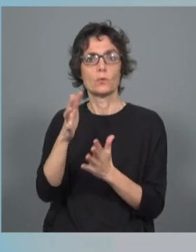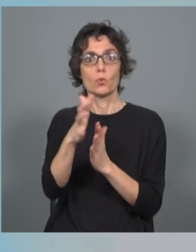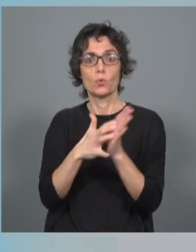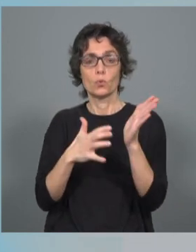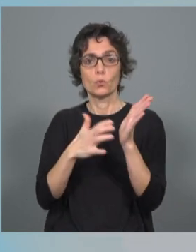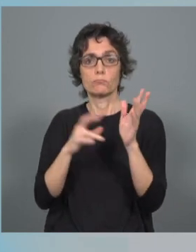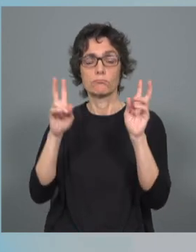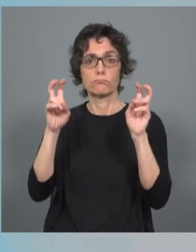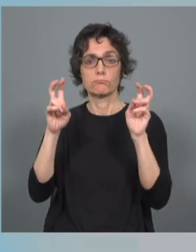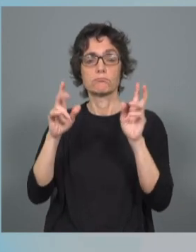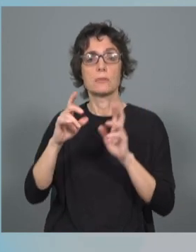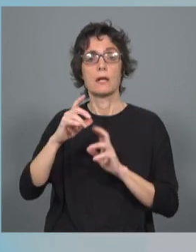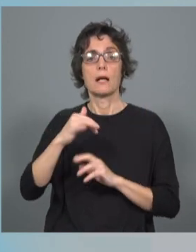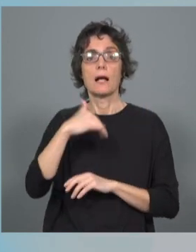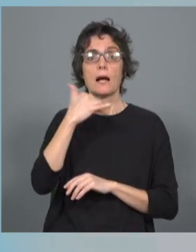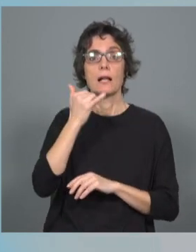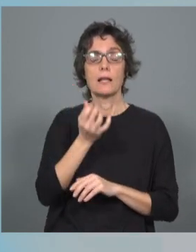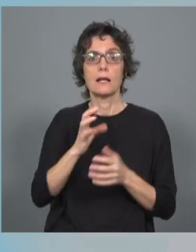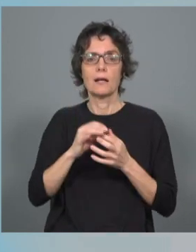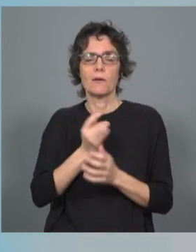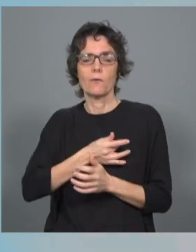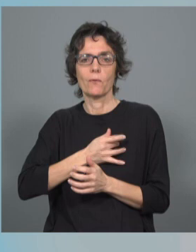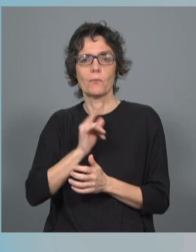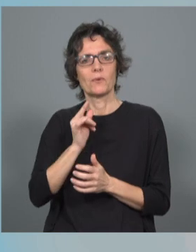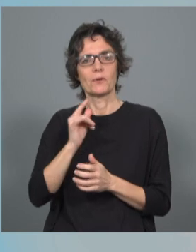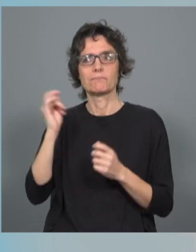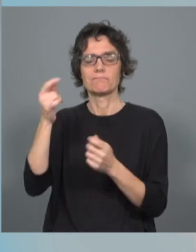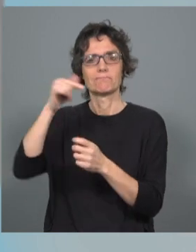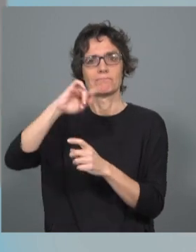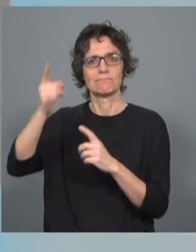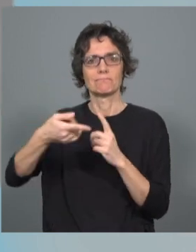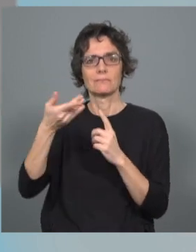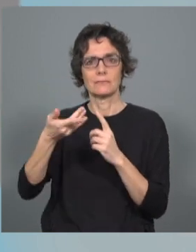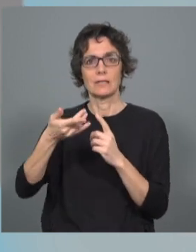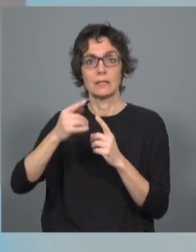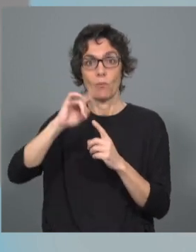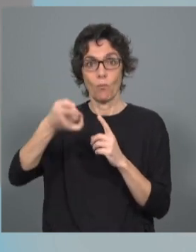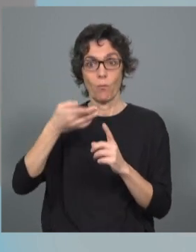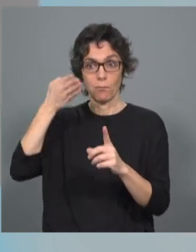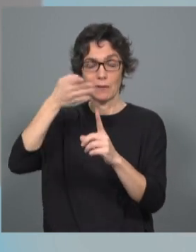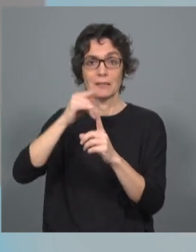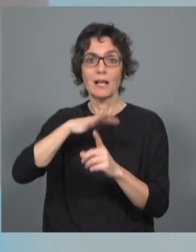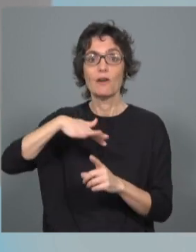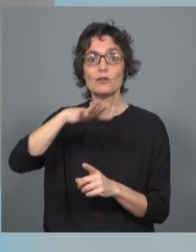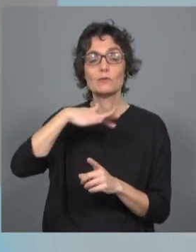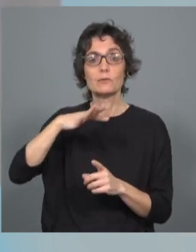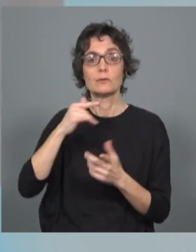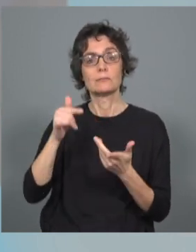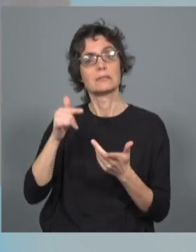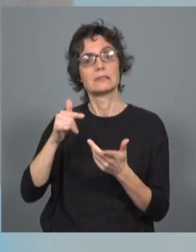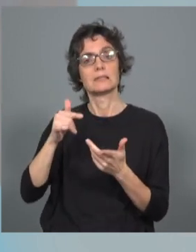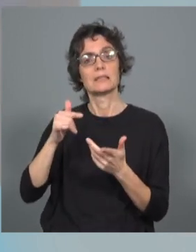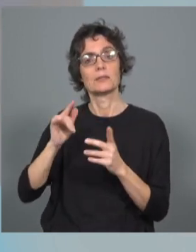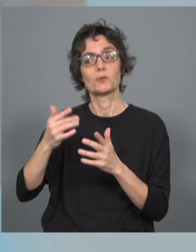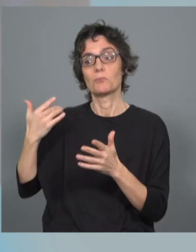Alegria do Amor, há 5 anos, celebrado durante este ano, precisamente no Ano Família Amoris Laetitia, que iniciou há dias,